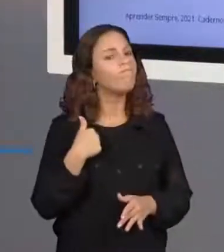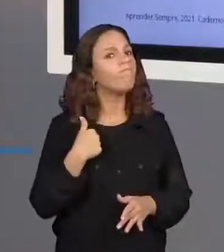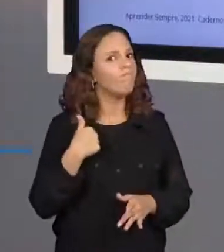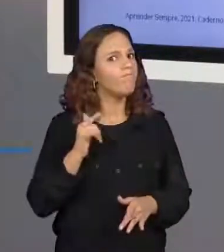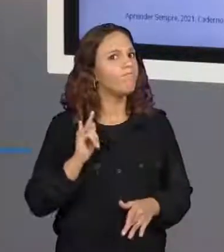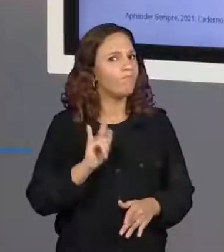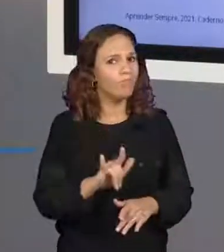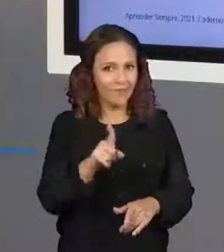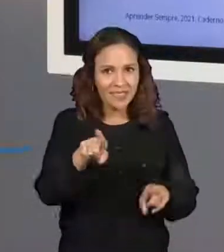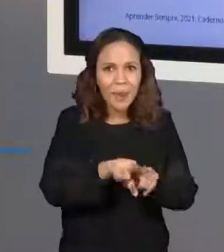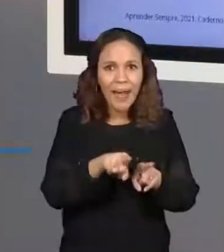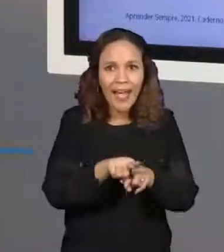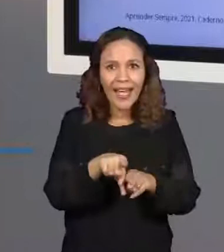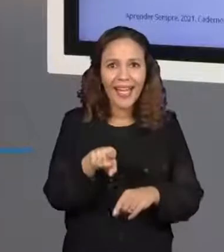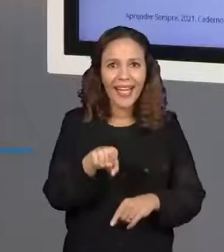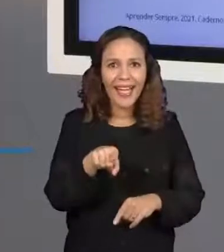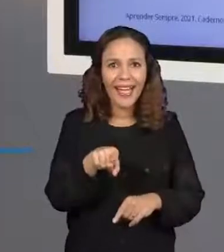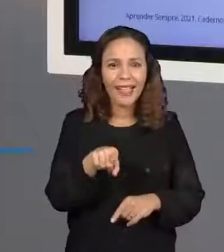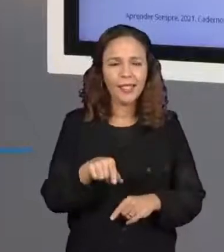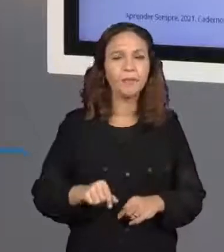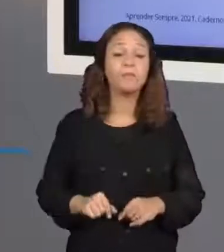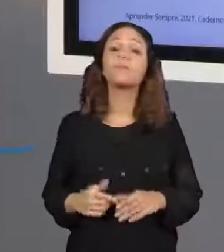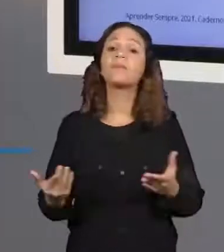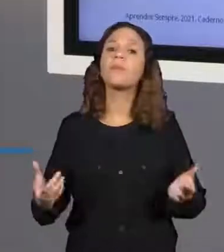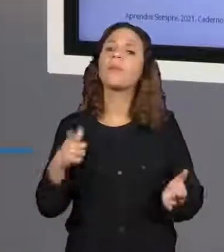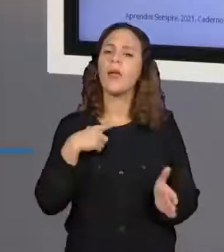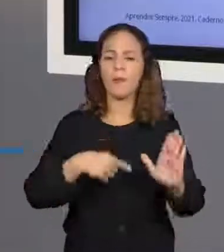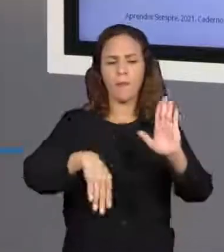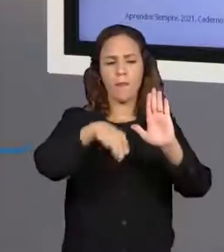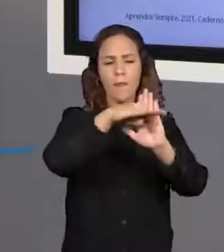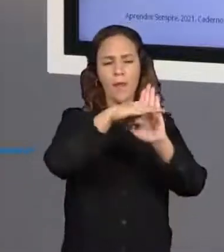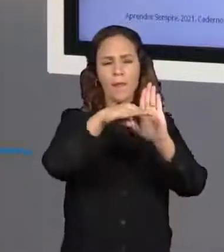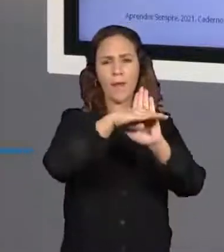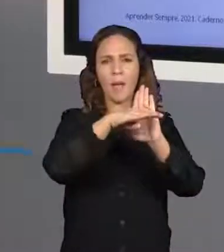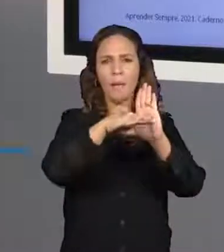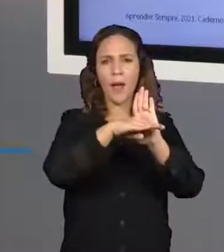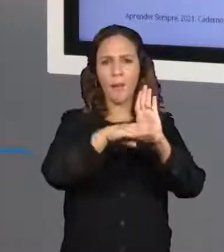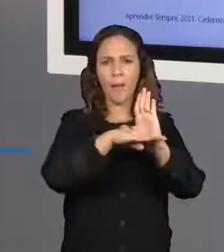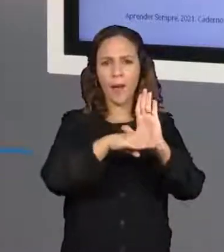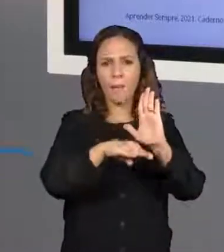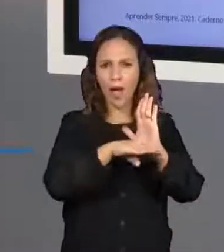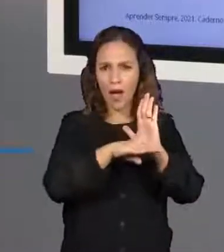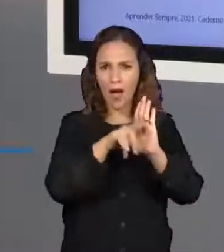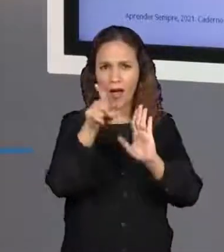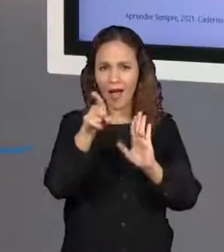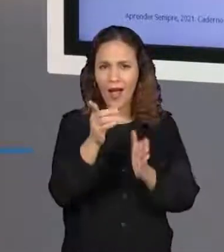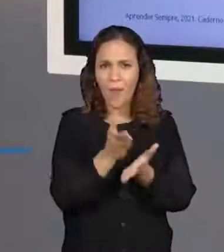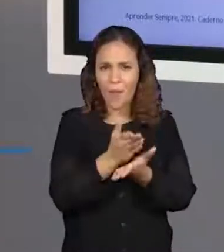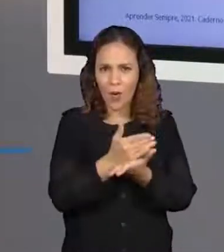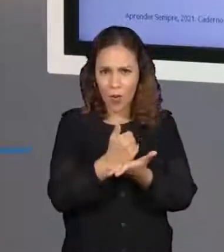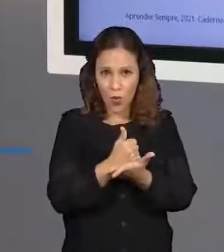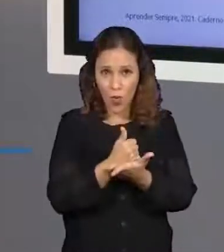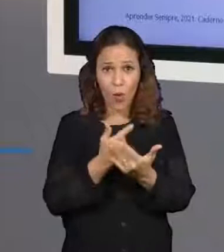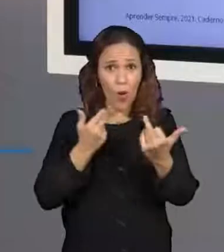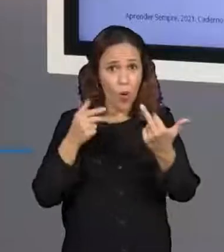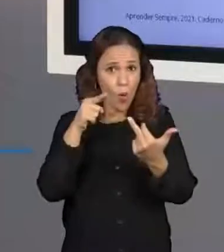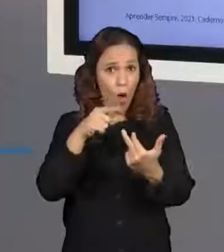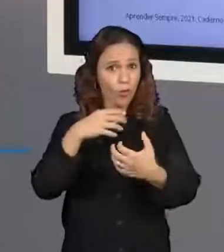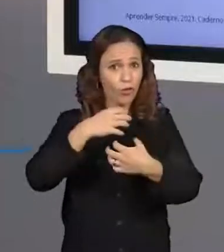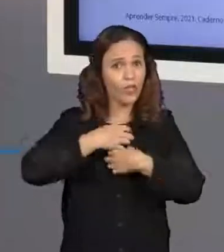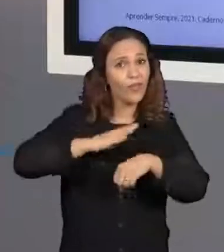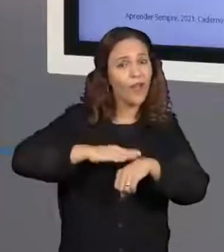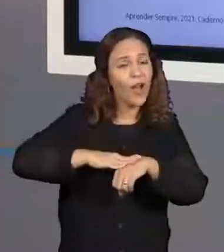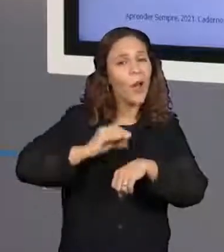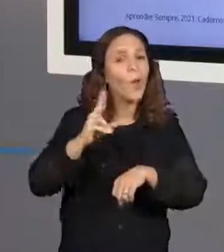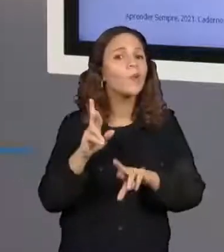aí, vocês também gostam? Será que as receitas que vocês conhecem são parecidas? São iguais?